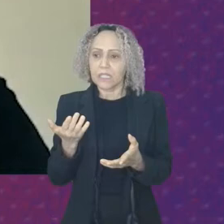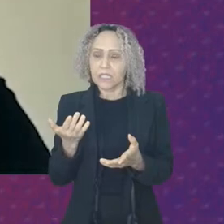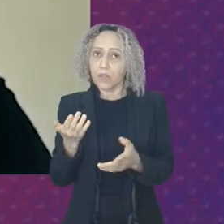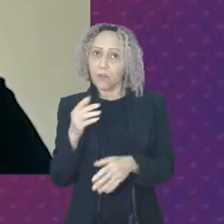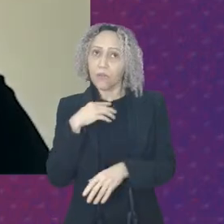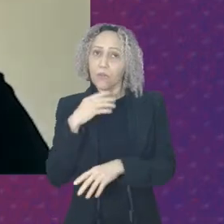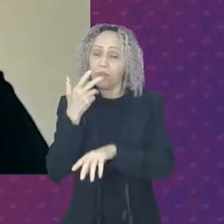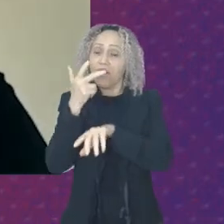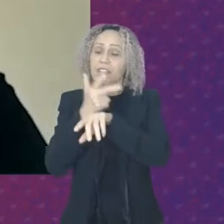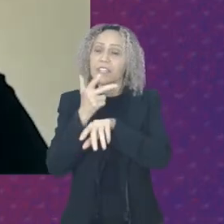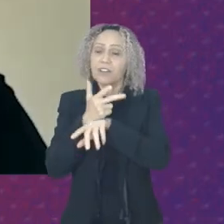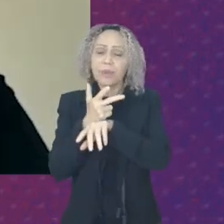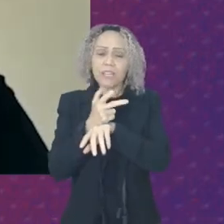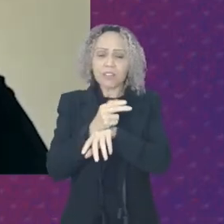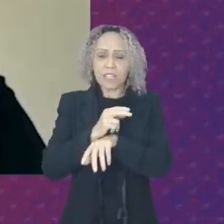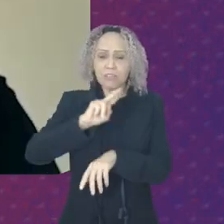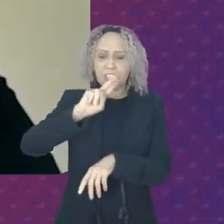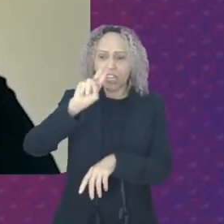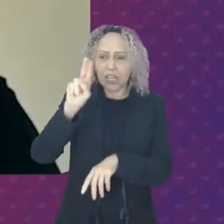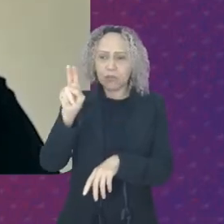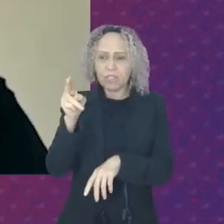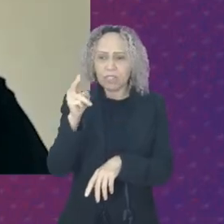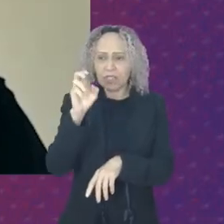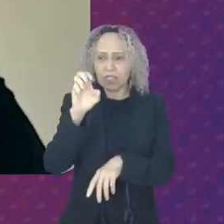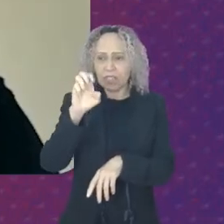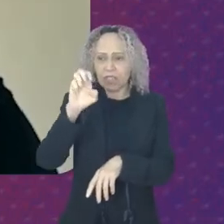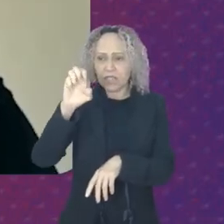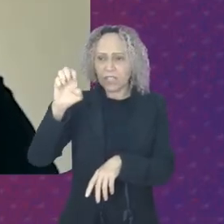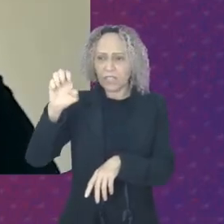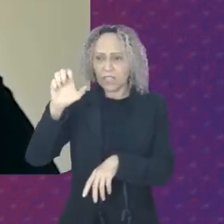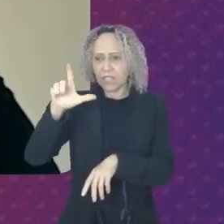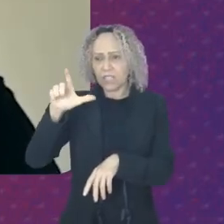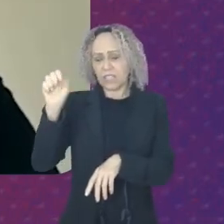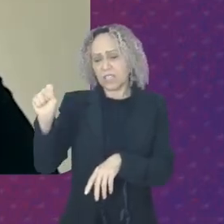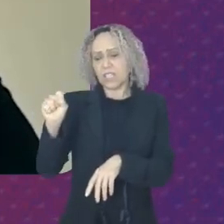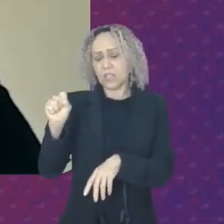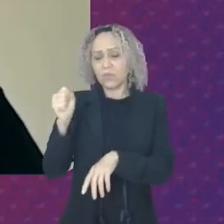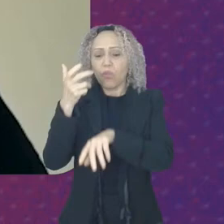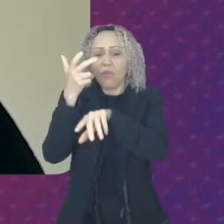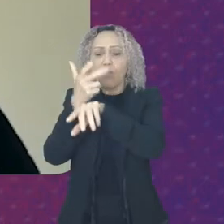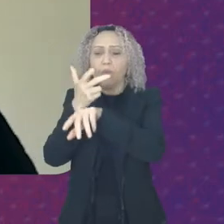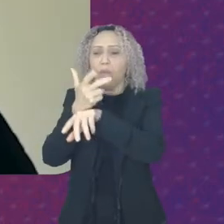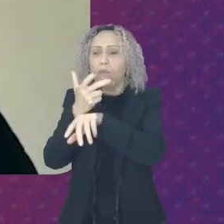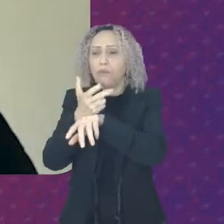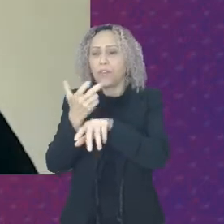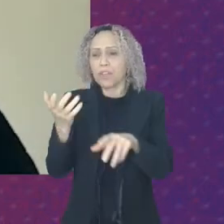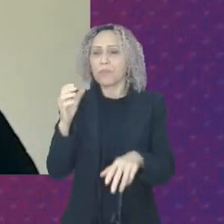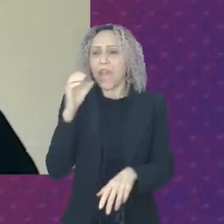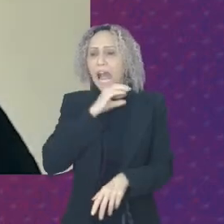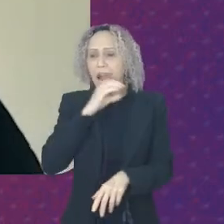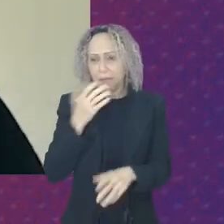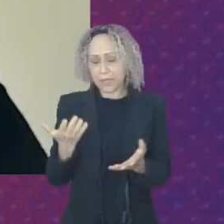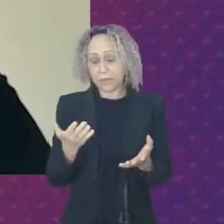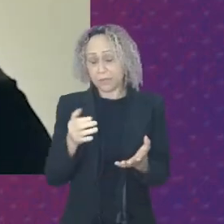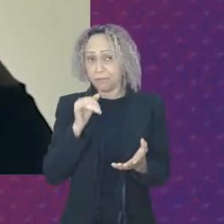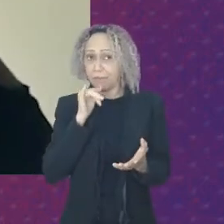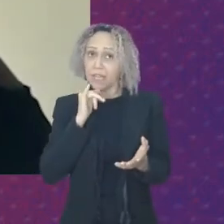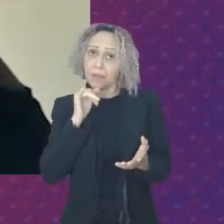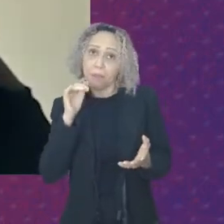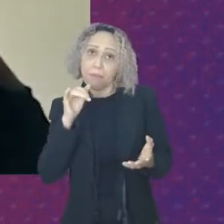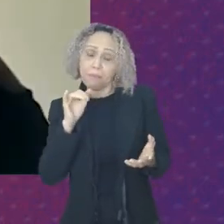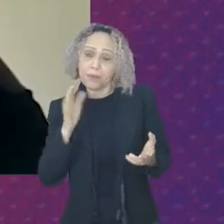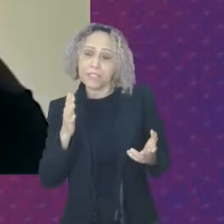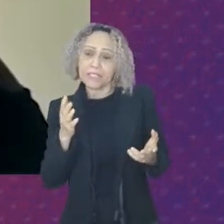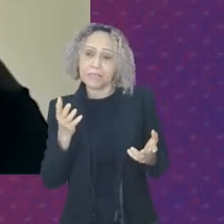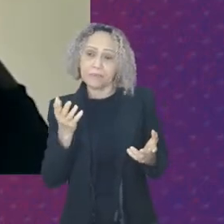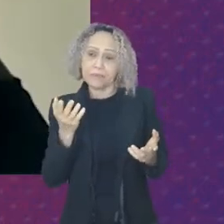muitas cidades, possivelmente seja mais fácil chegar até o público uma postagem no seu Facebook, uma postagem